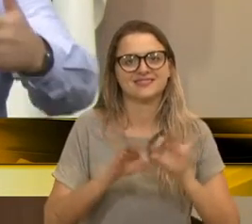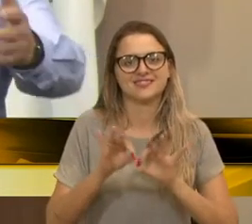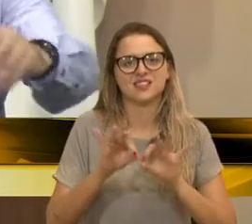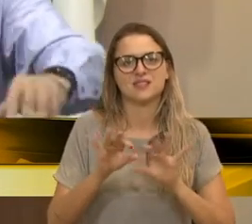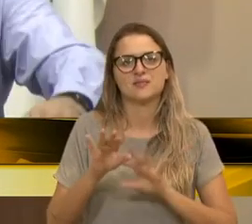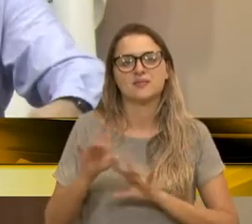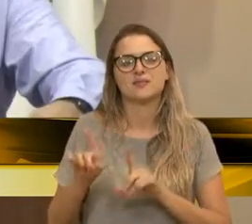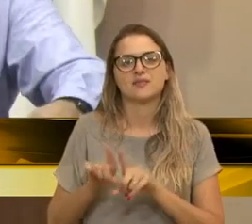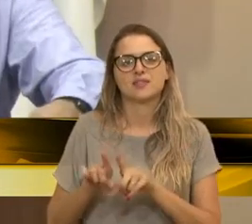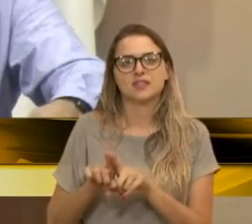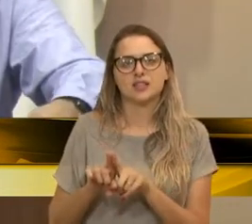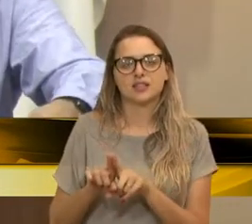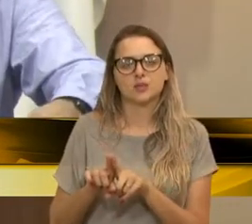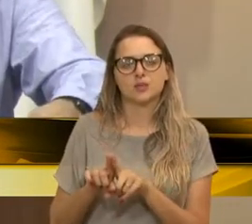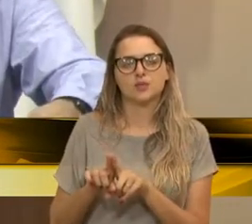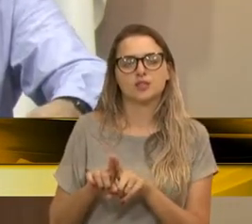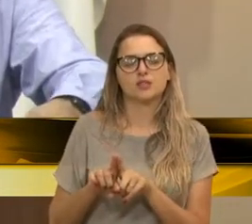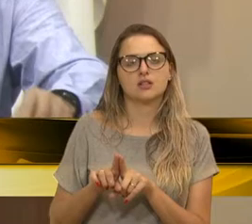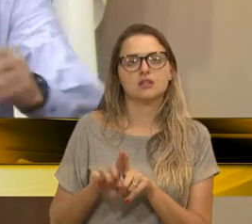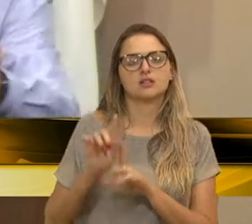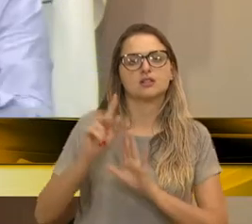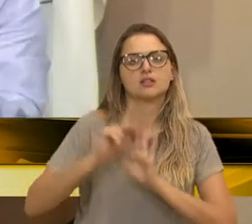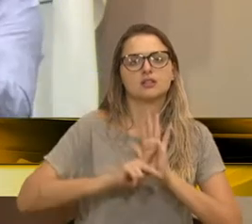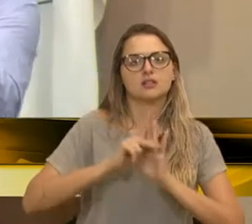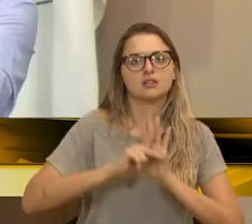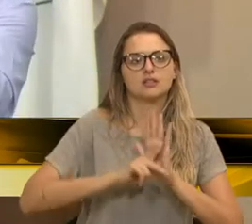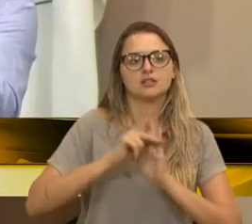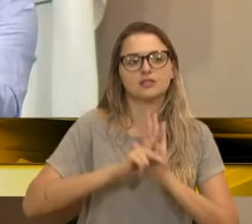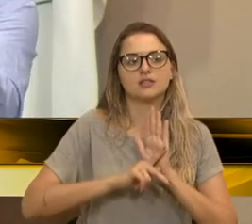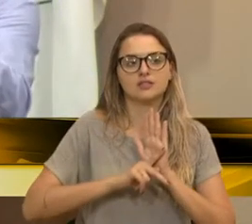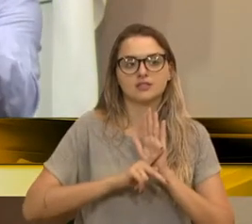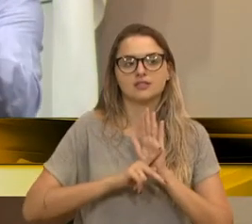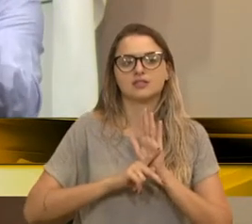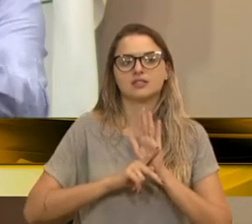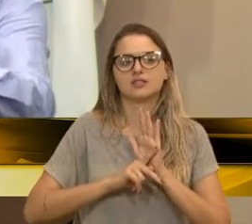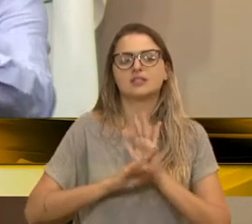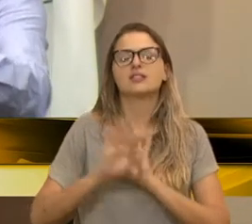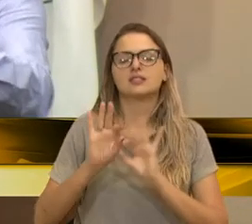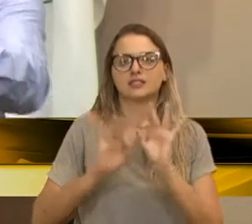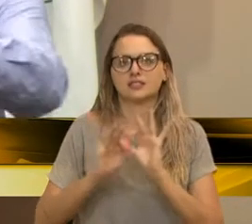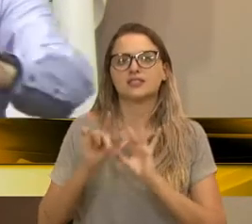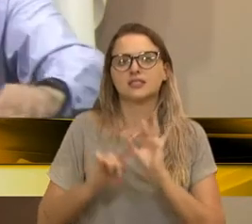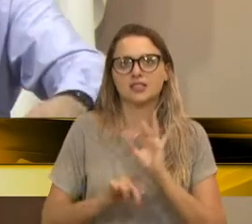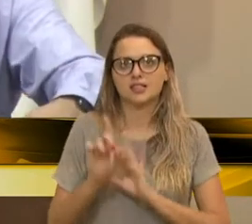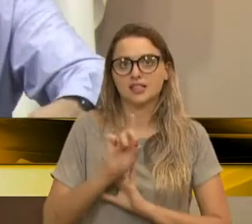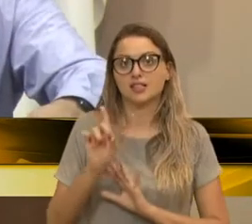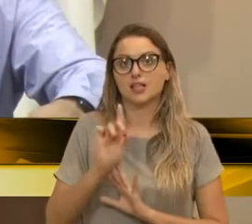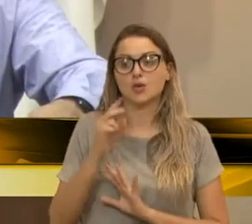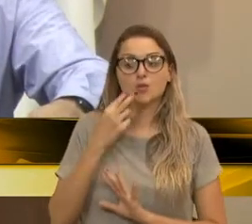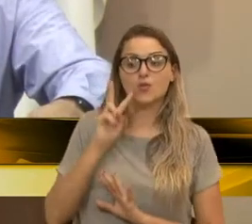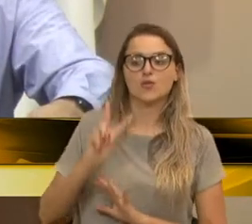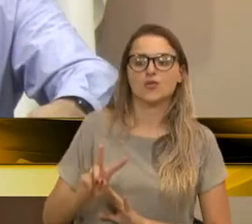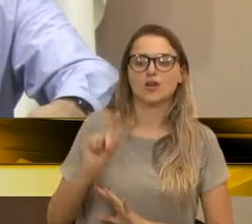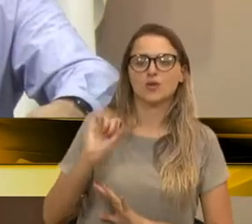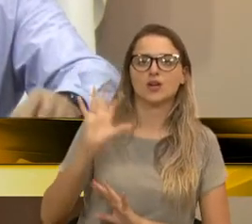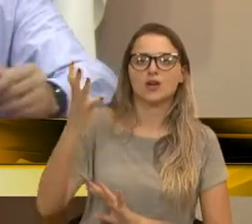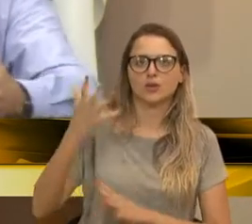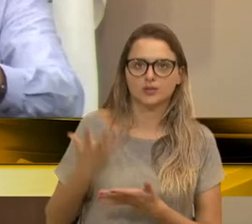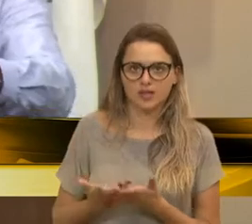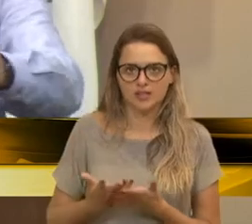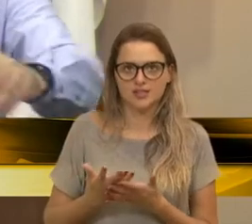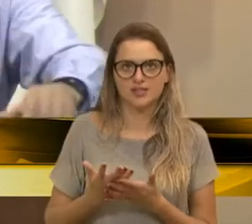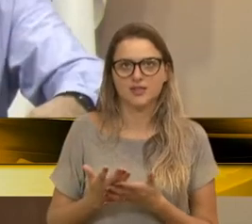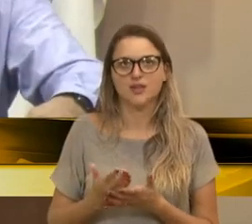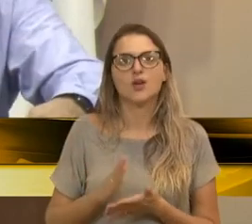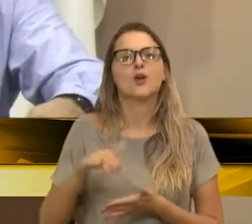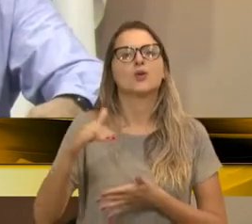logo vai apontar aqui um projeto. Então, olha, os governos não levam em consideração isso. O quanto